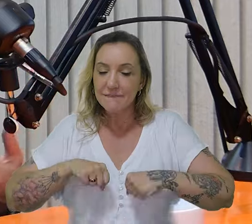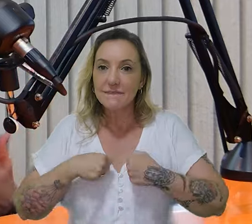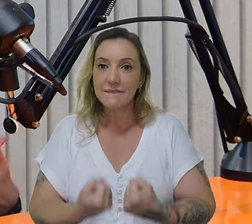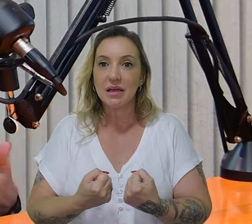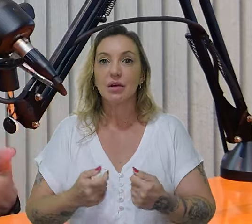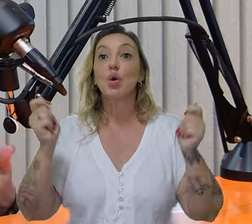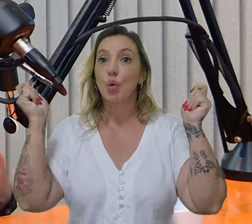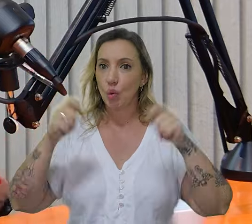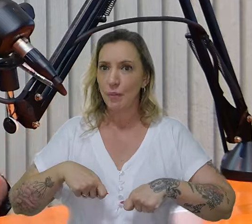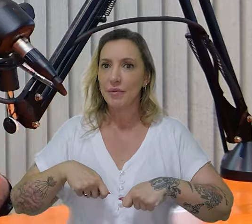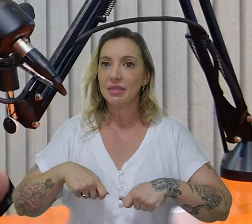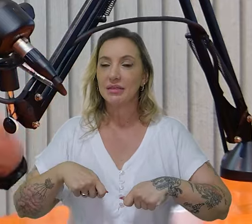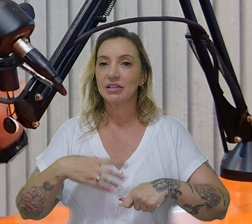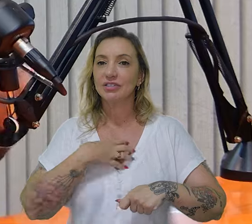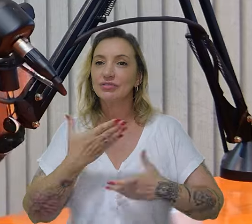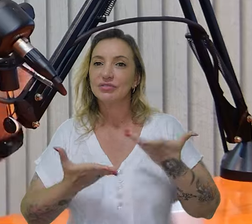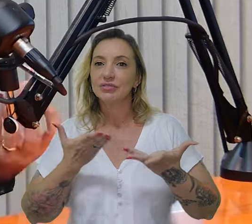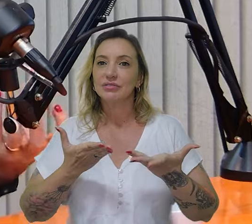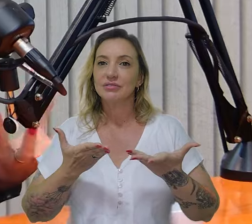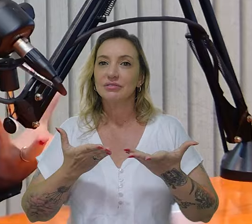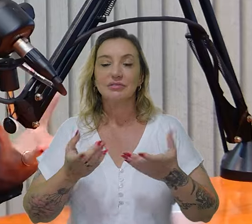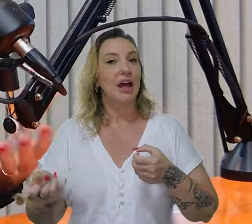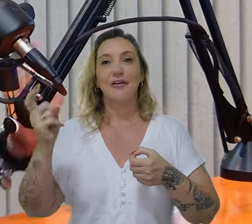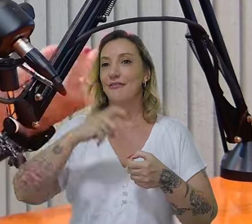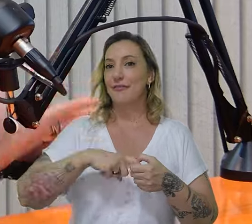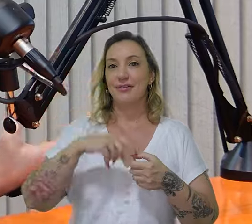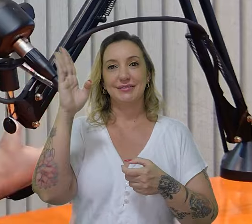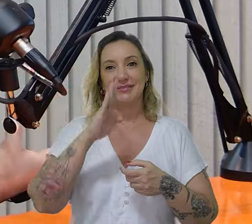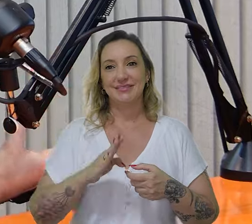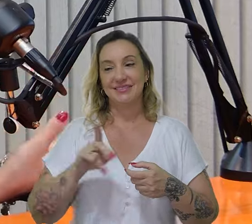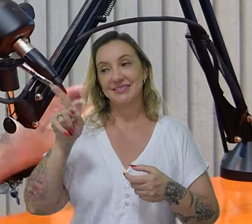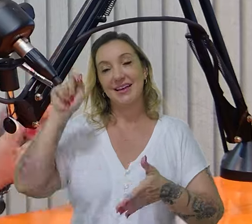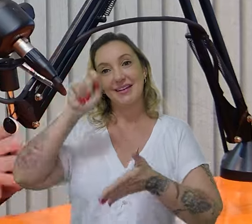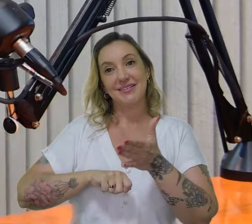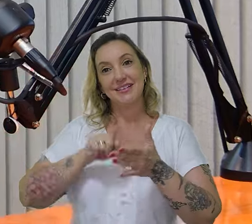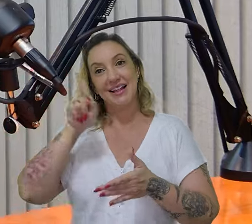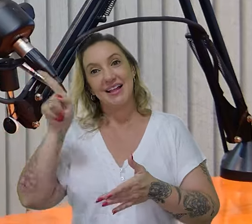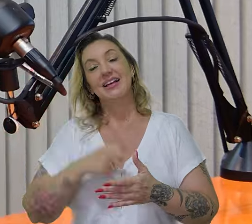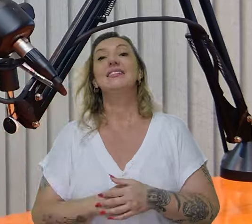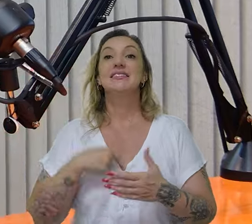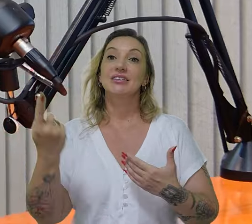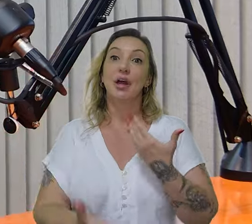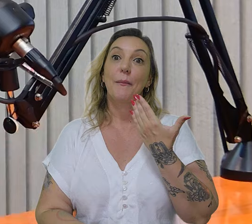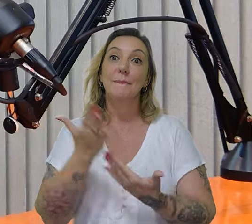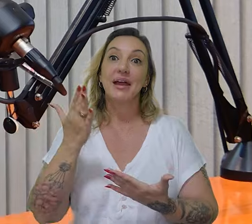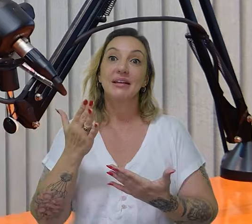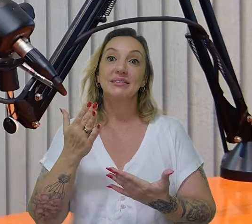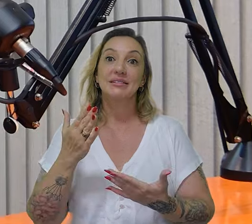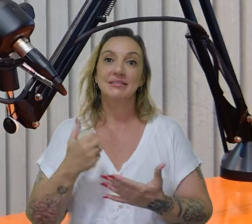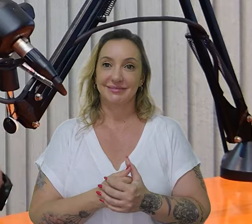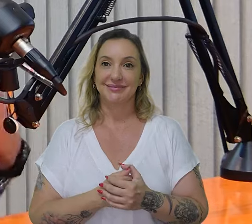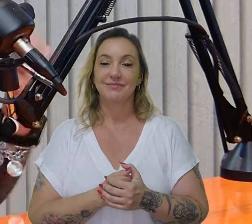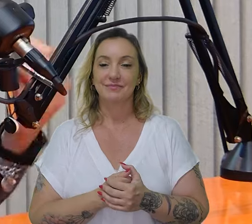são competentes e tem um jeitinho eles não voltam eles são contratados lá e a gente acaba perdendo esses talentos